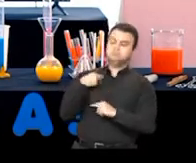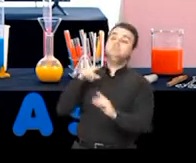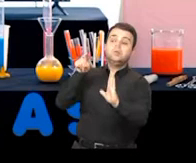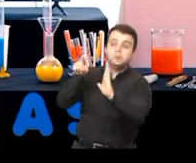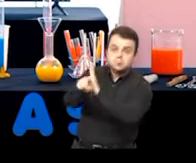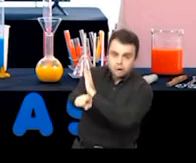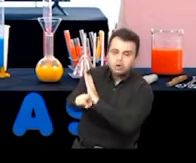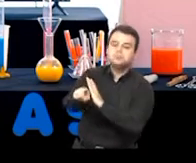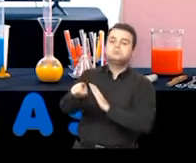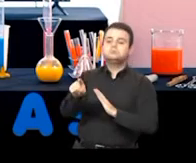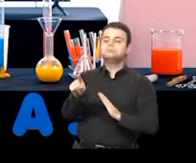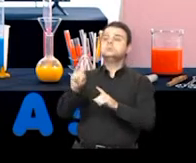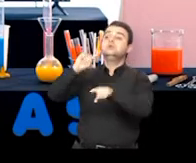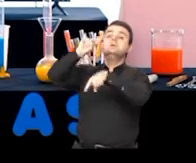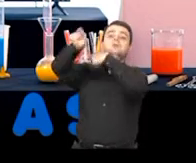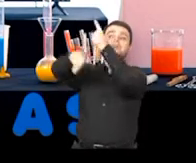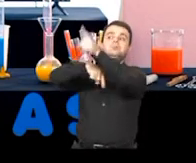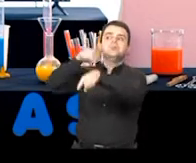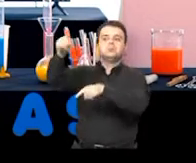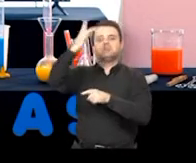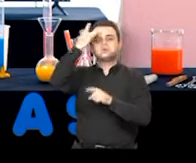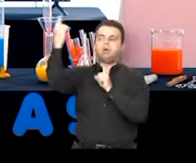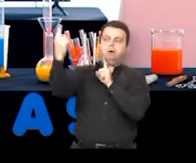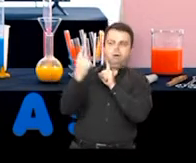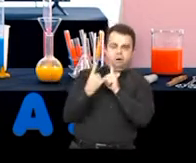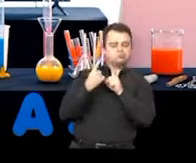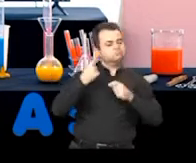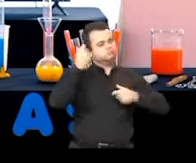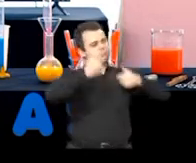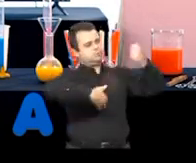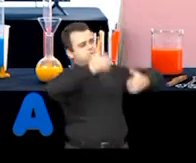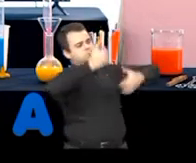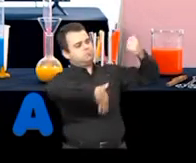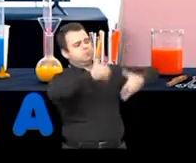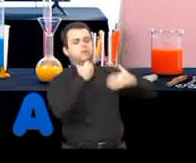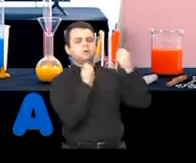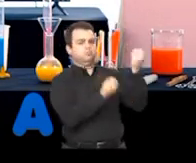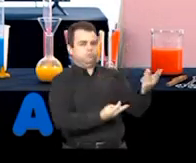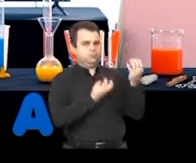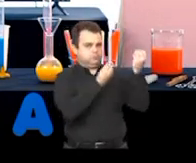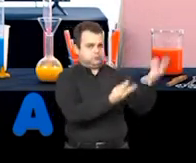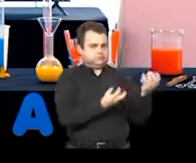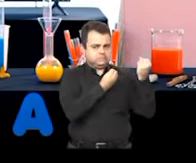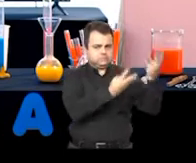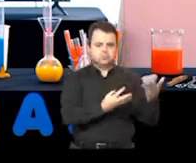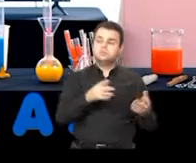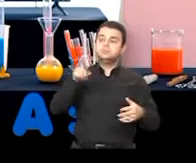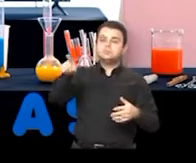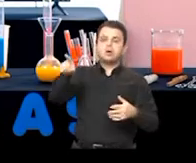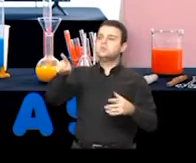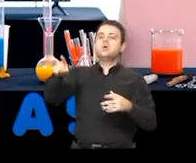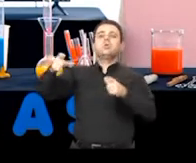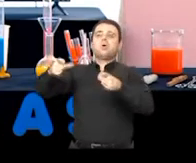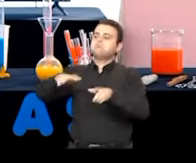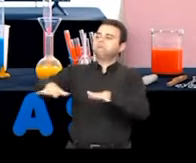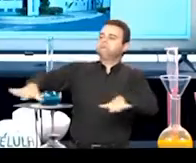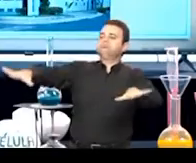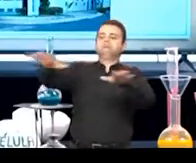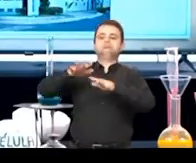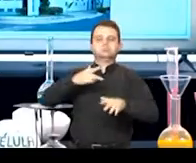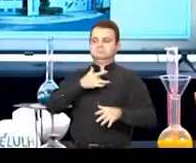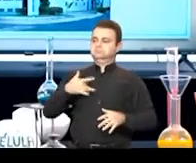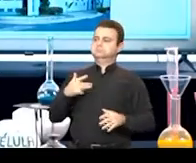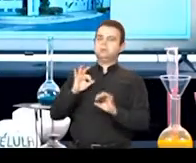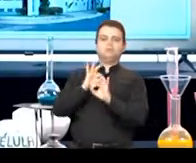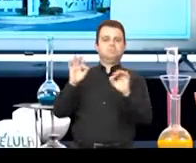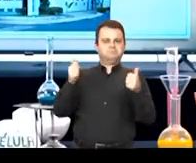vai ter alguém ali para te explicar tudo isso e você também vai circular num local saudável.